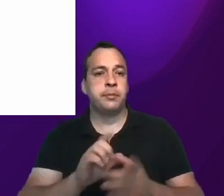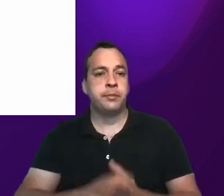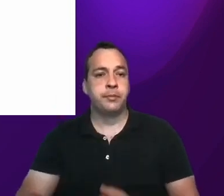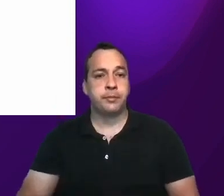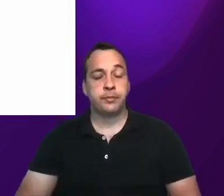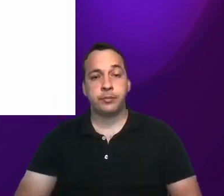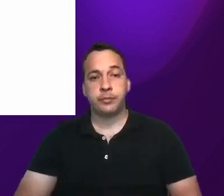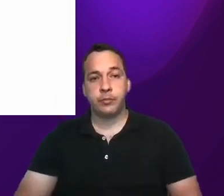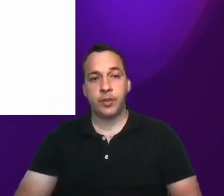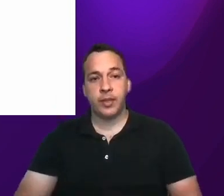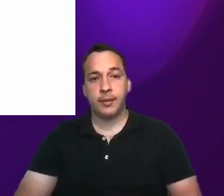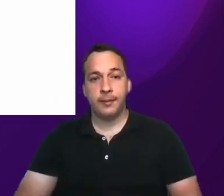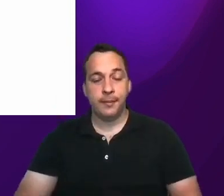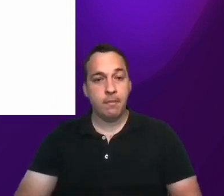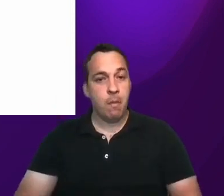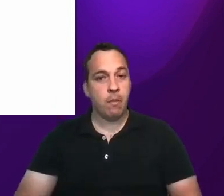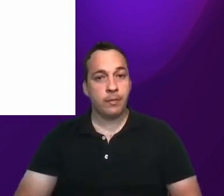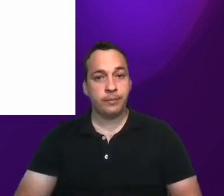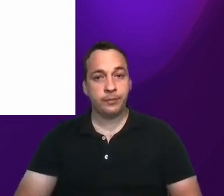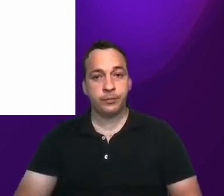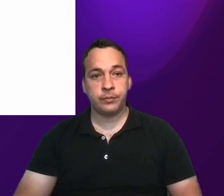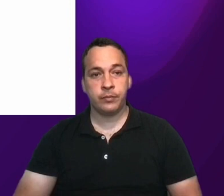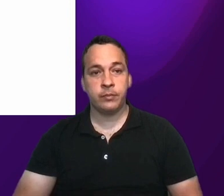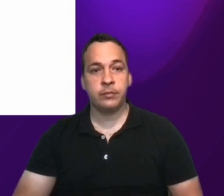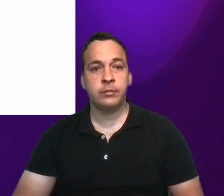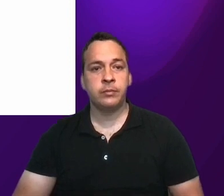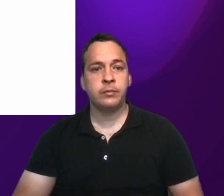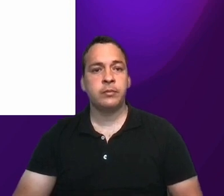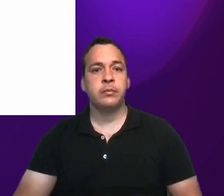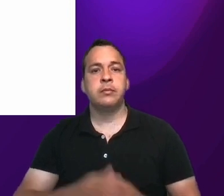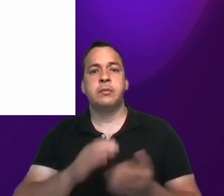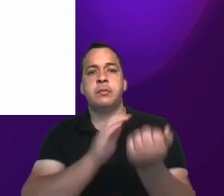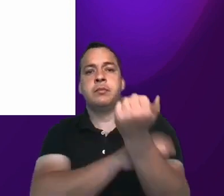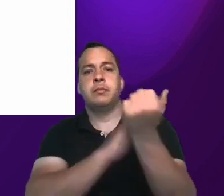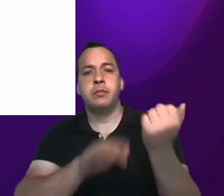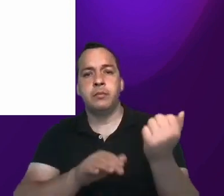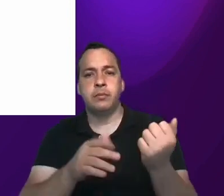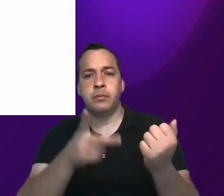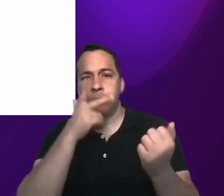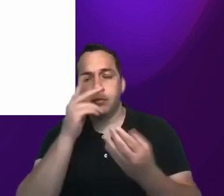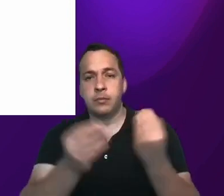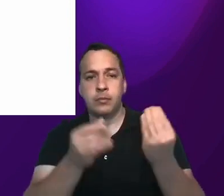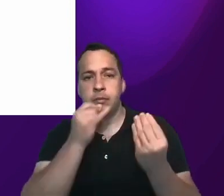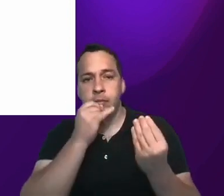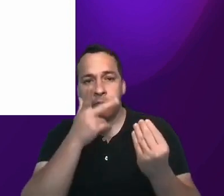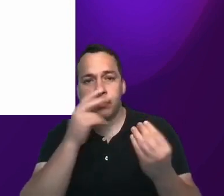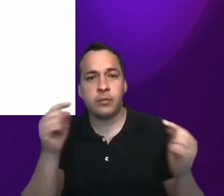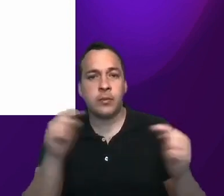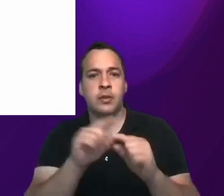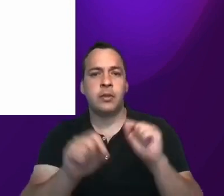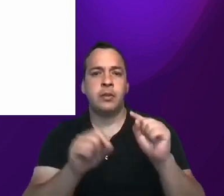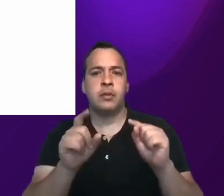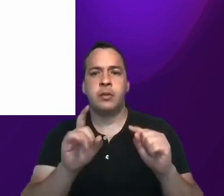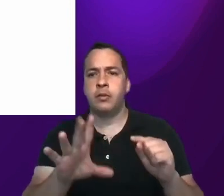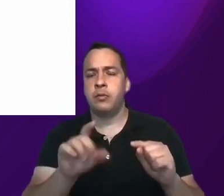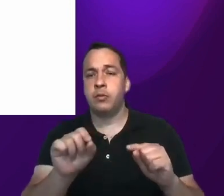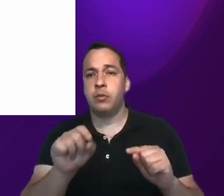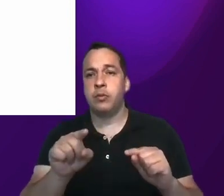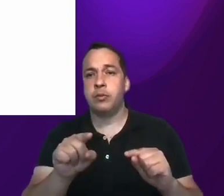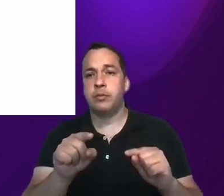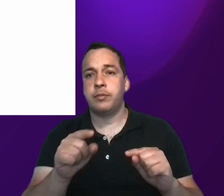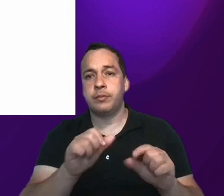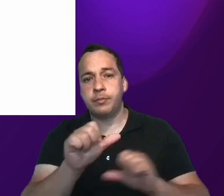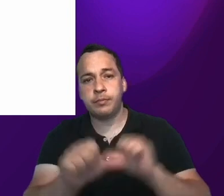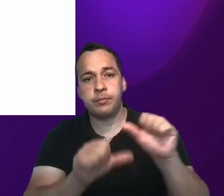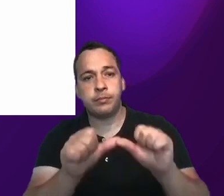pode concluir que a hipotensão intradialítica é muito frequente, está associada a não somente alterações